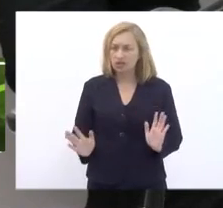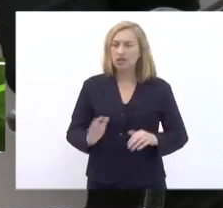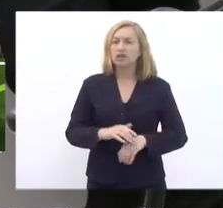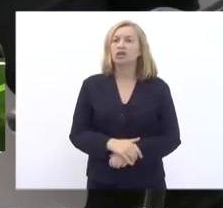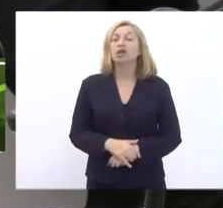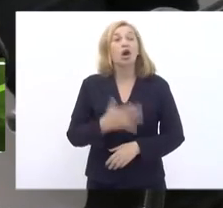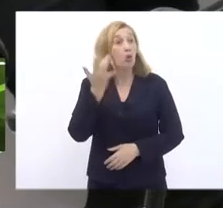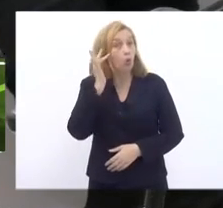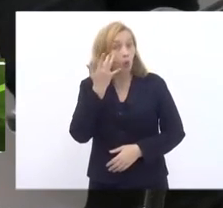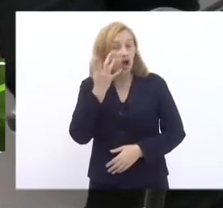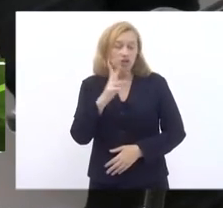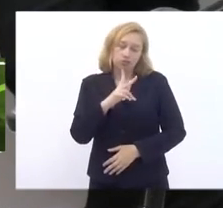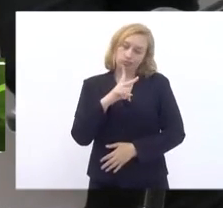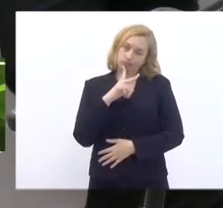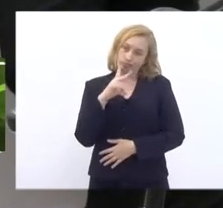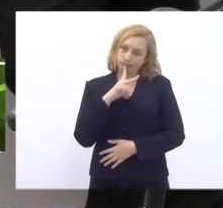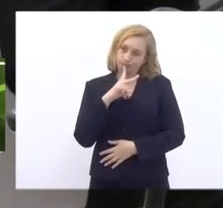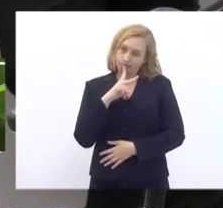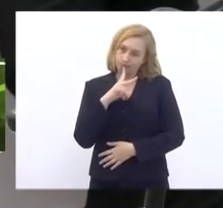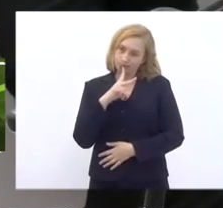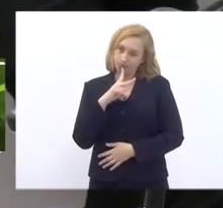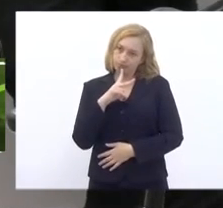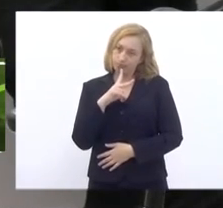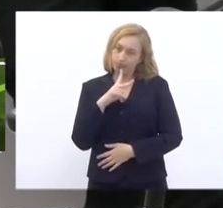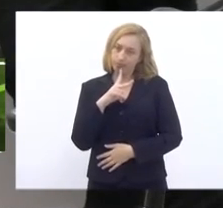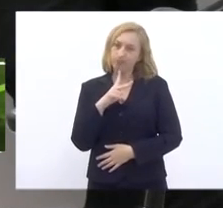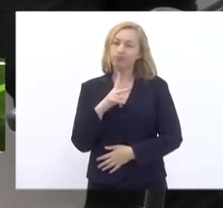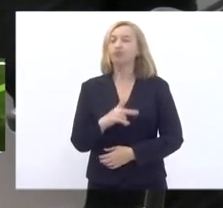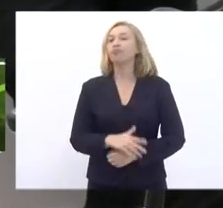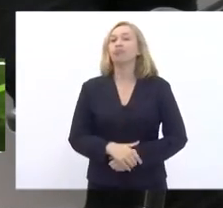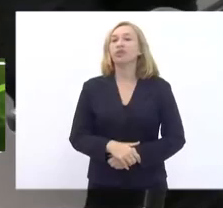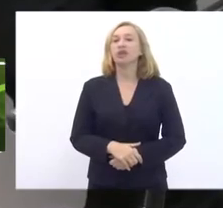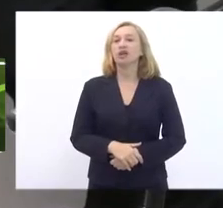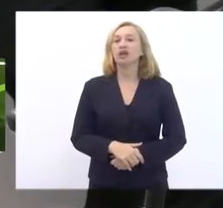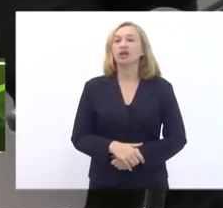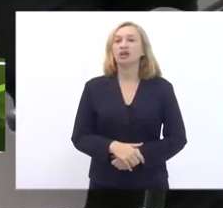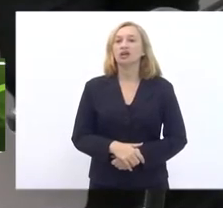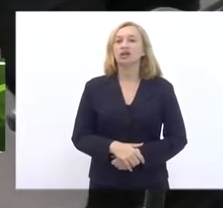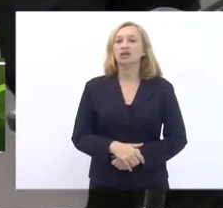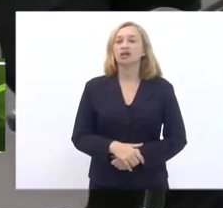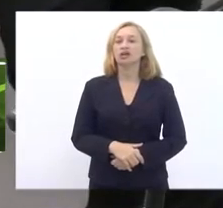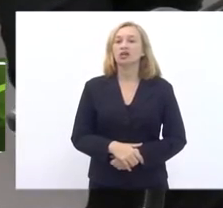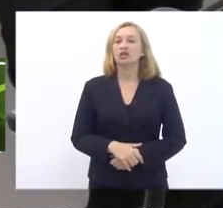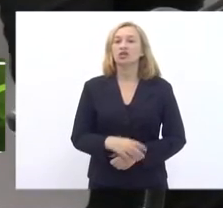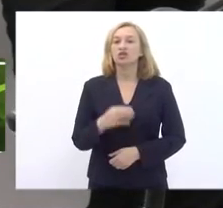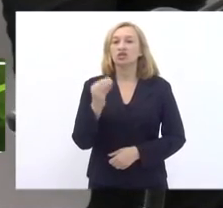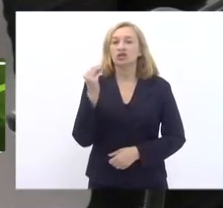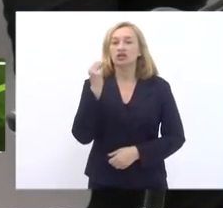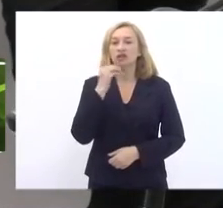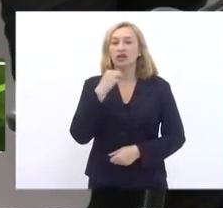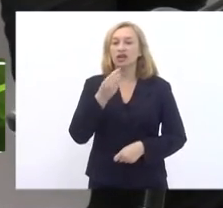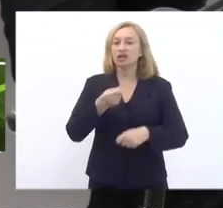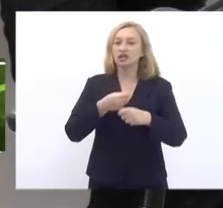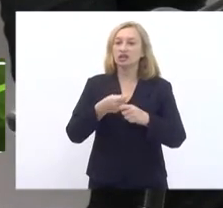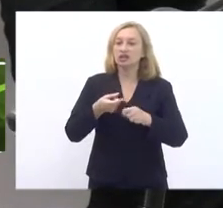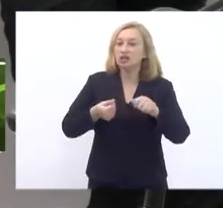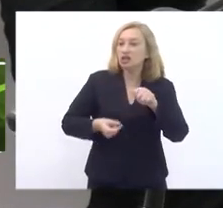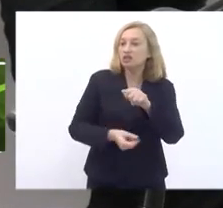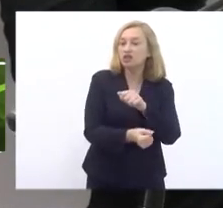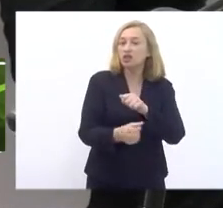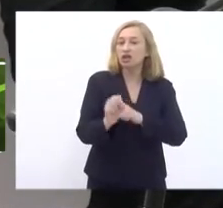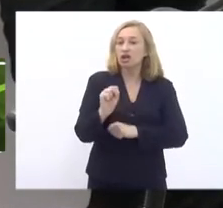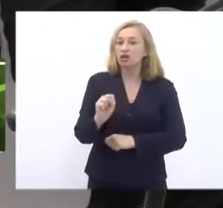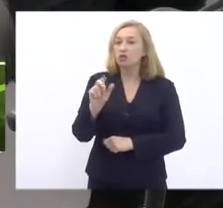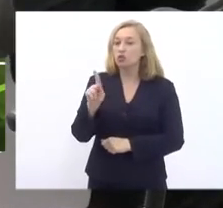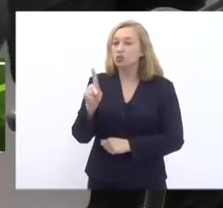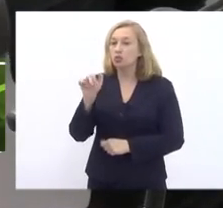E eu acho, particularmente, que há um déficit de investimento na Supervia. É